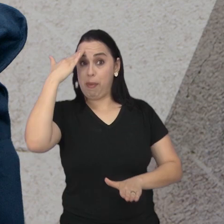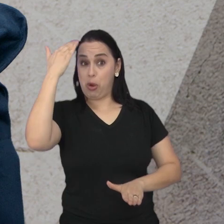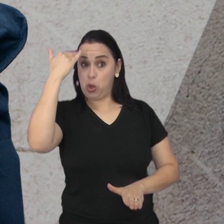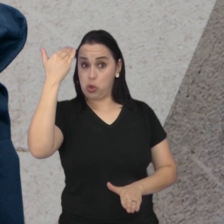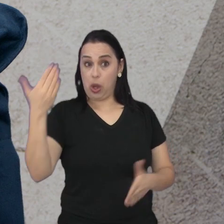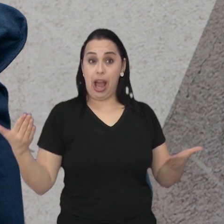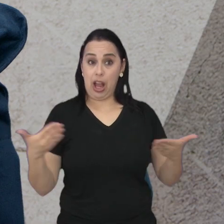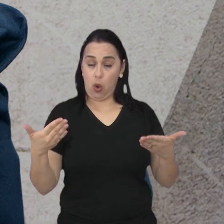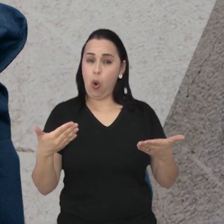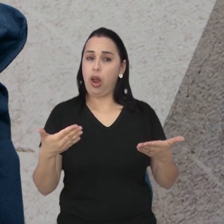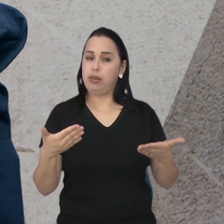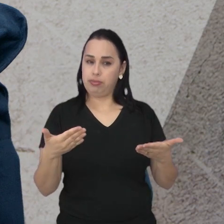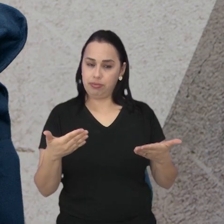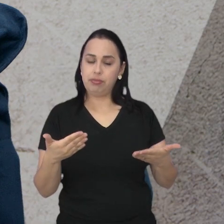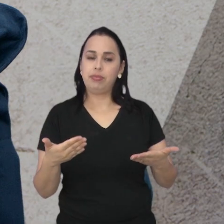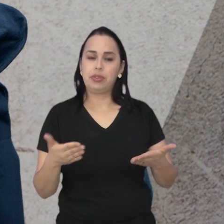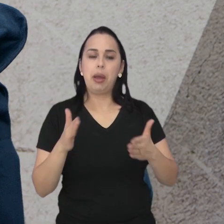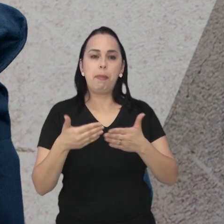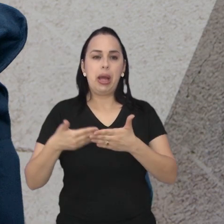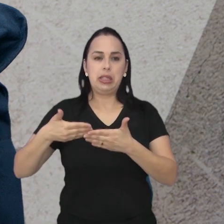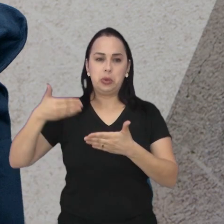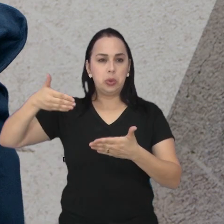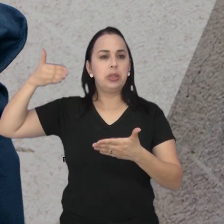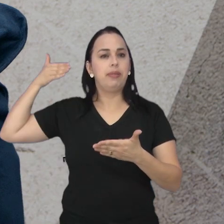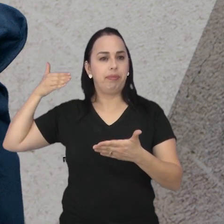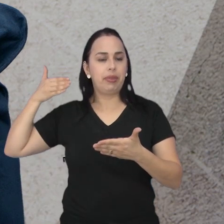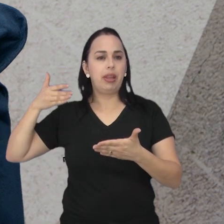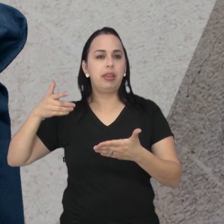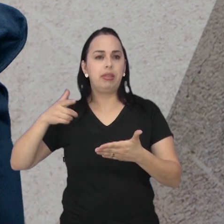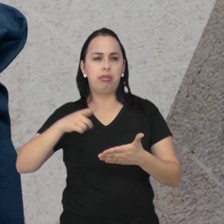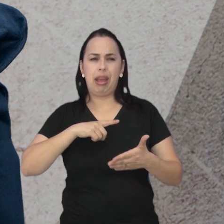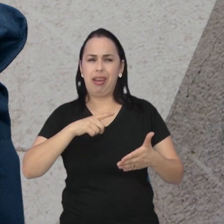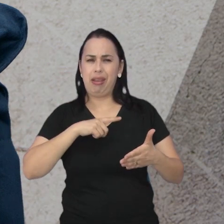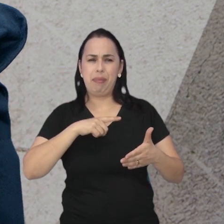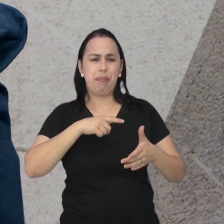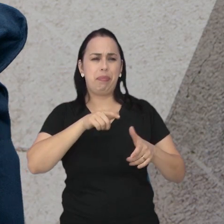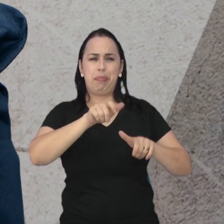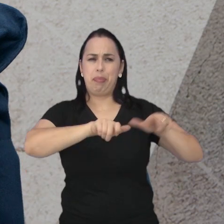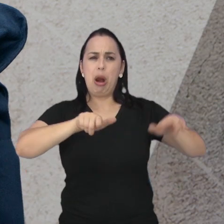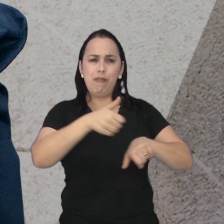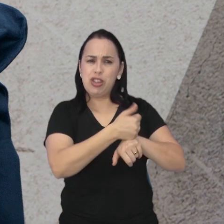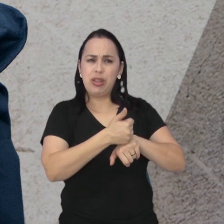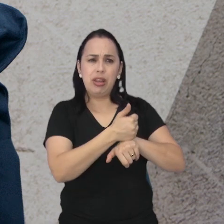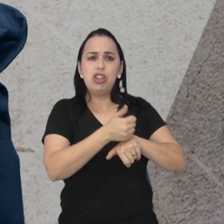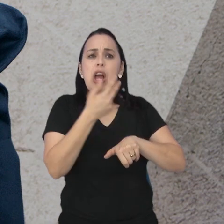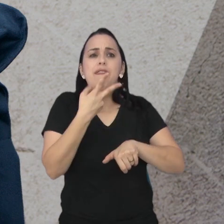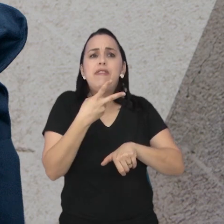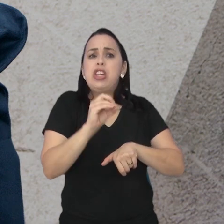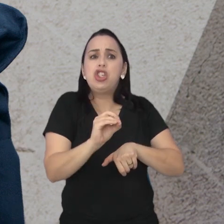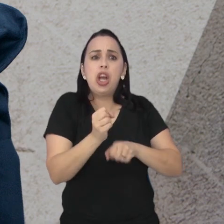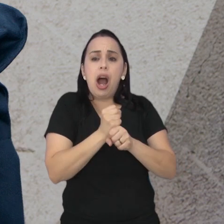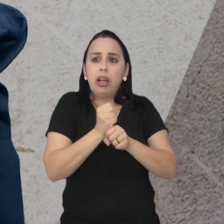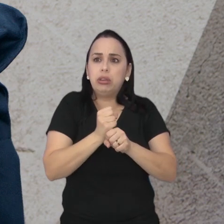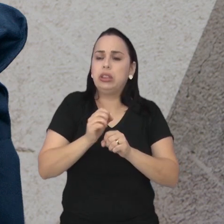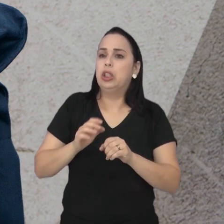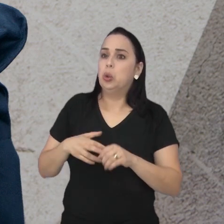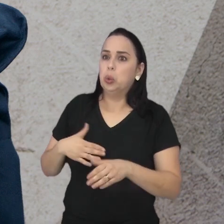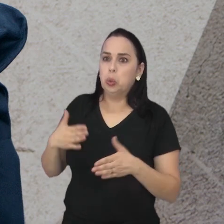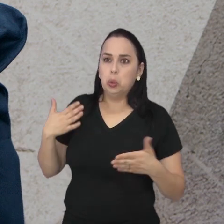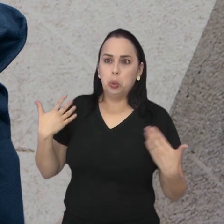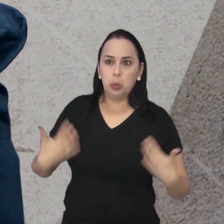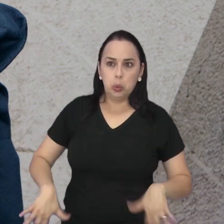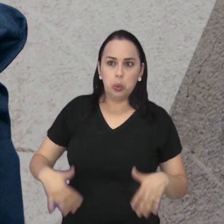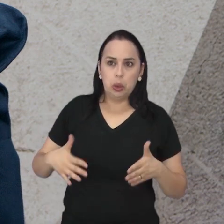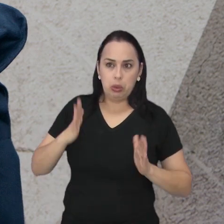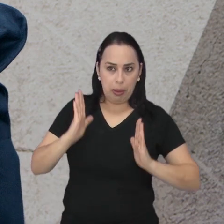conhecido, né, de um certo tempo para cá. Mas existem profissionais com mais de 20 anos. Tudo isso de tempo,